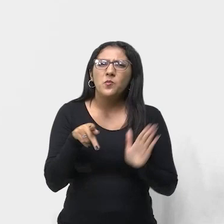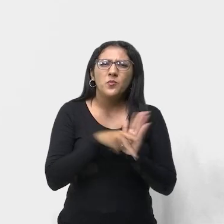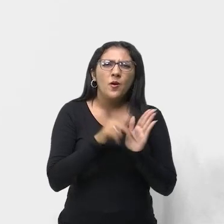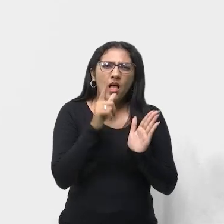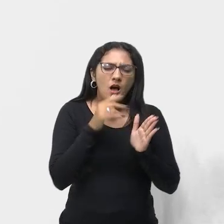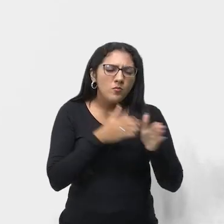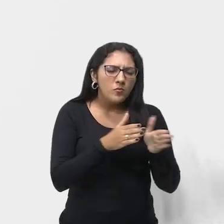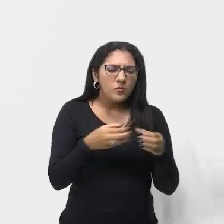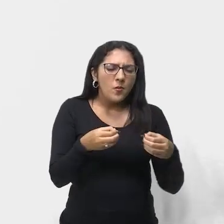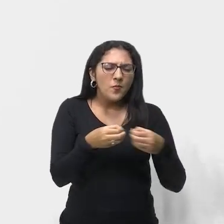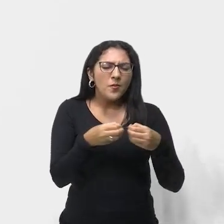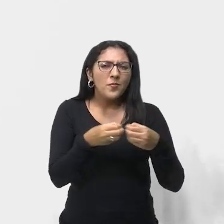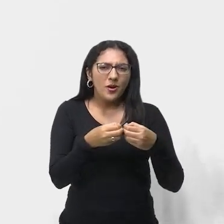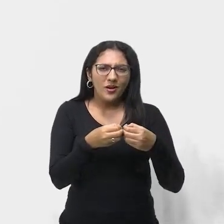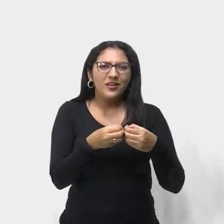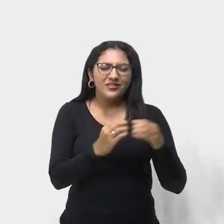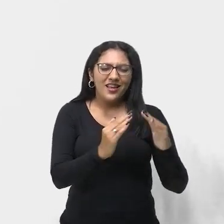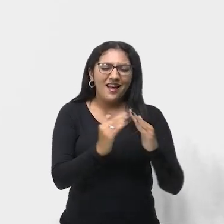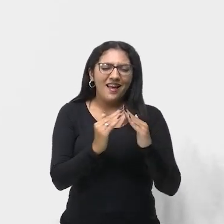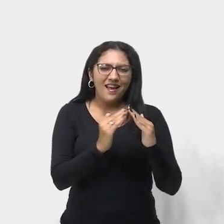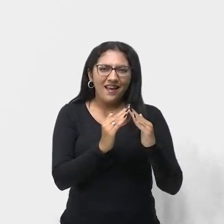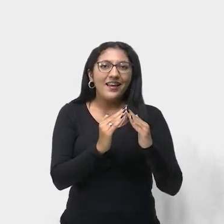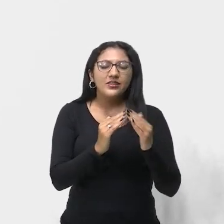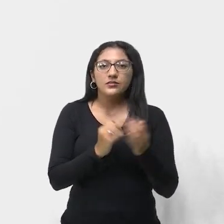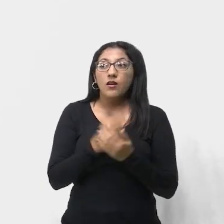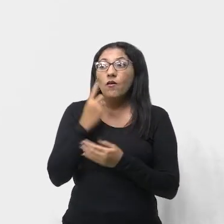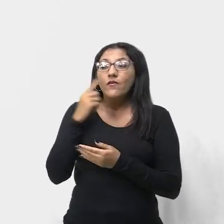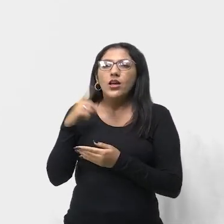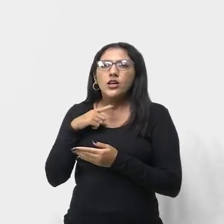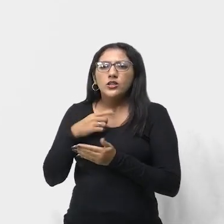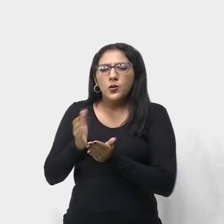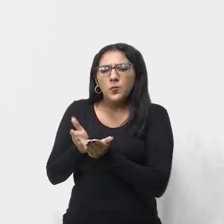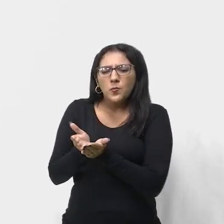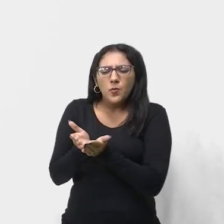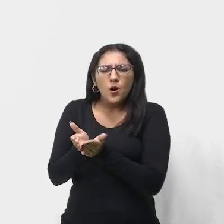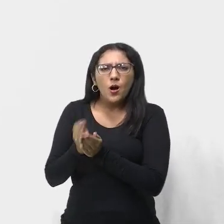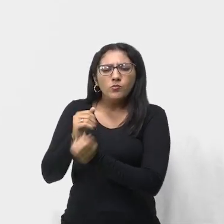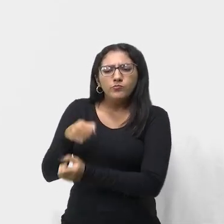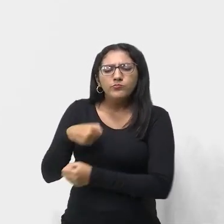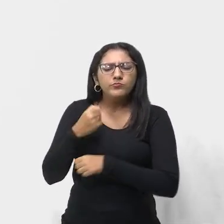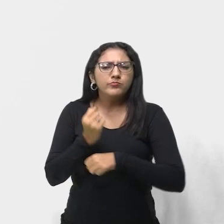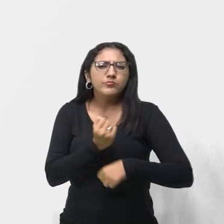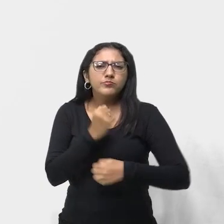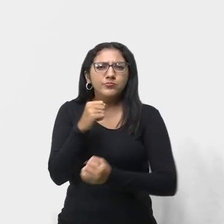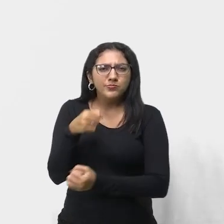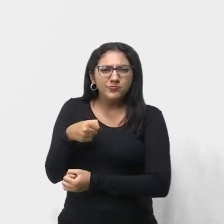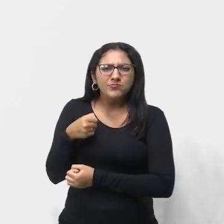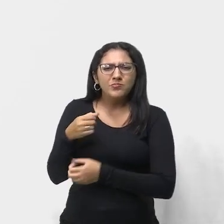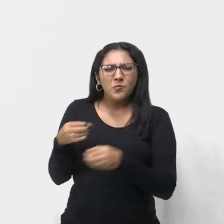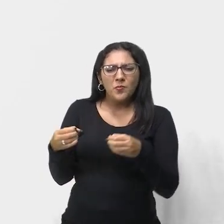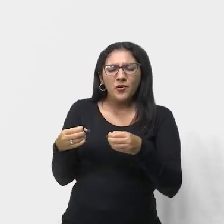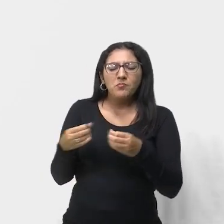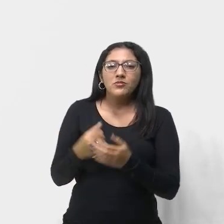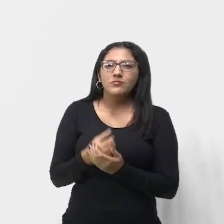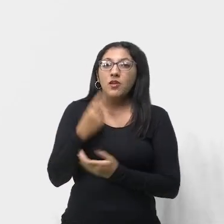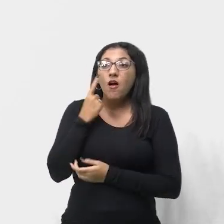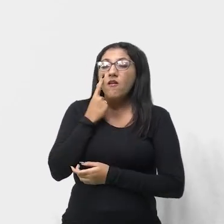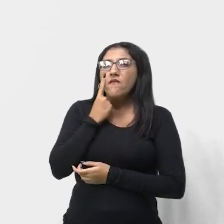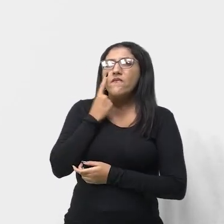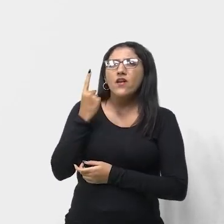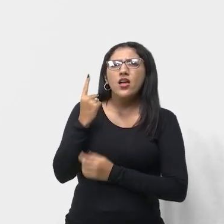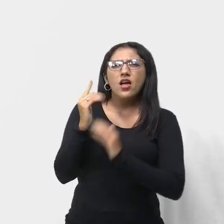madeira, perto dessa casa a gente tem ali uma canoa. Notem que essa casa está ali